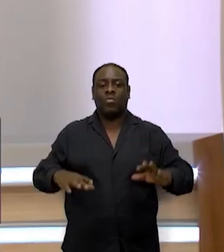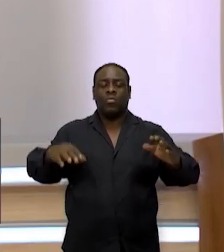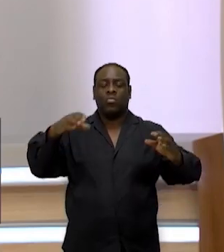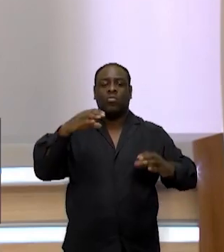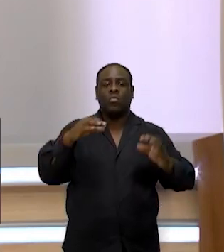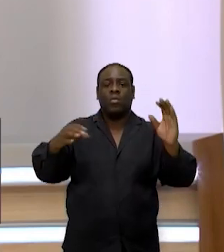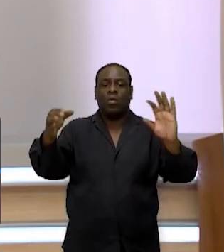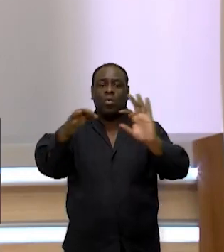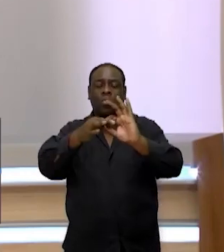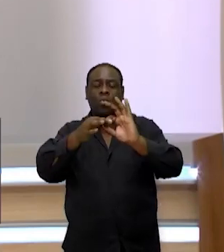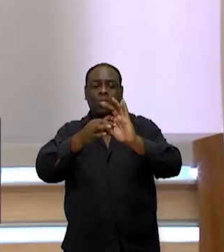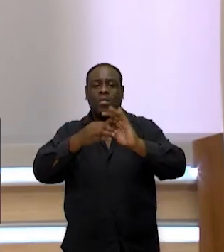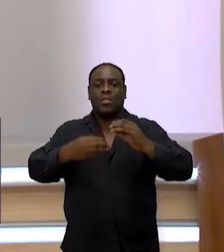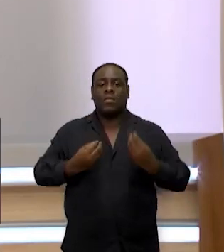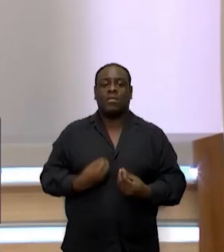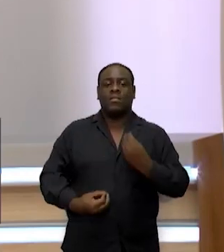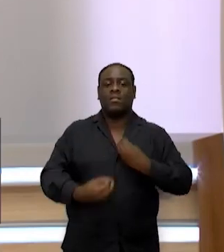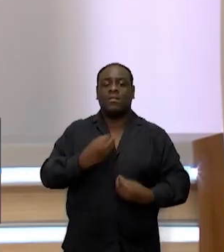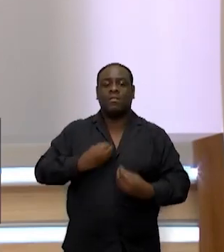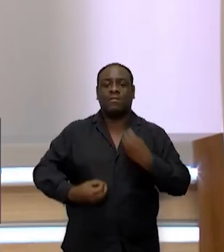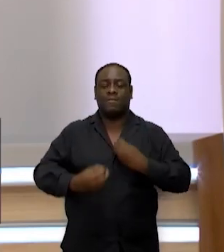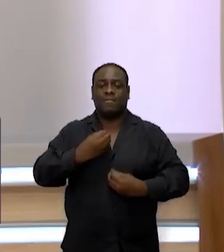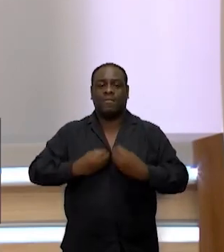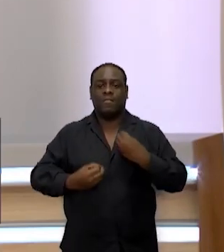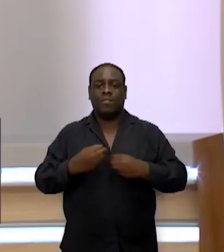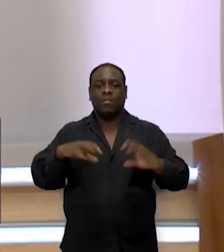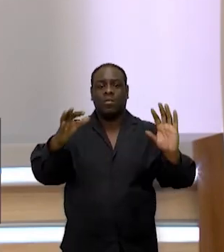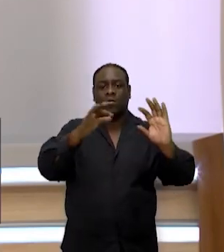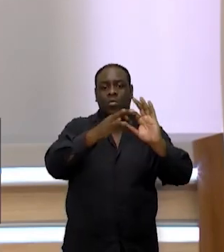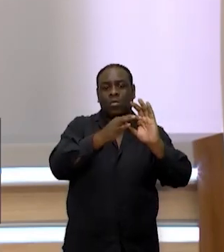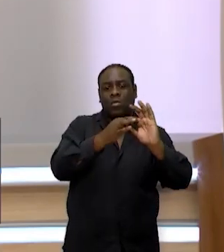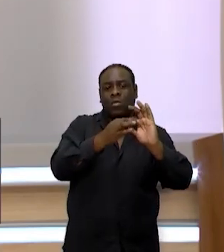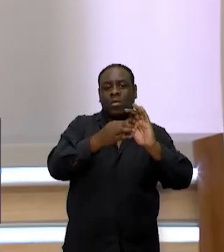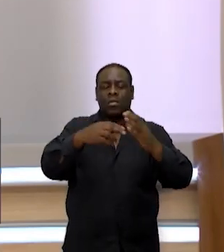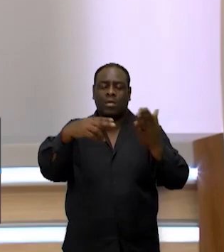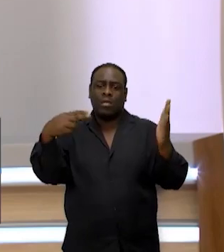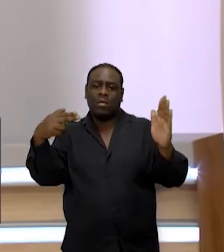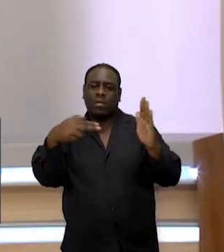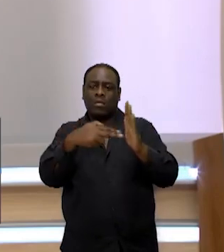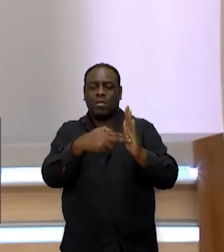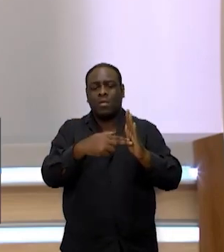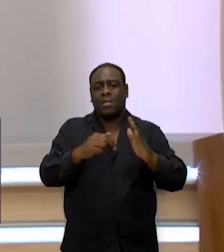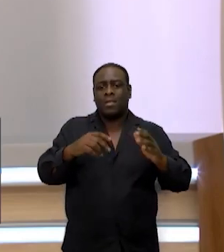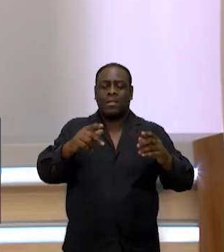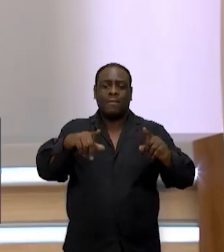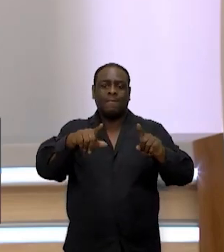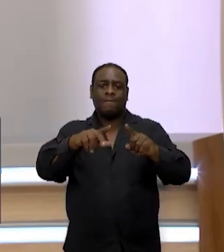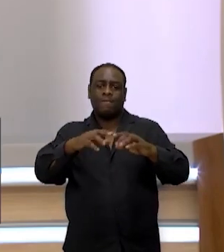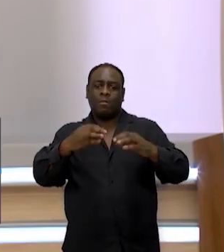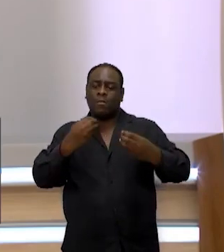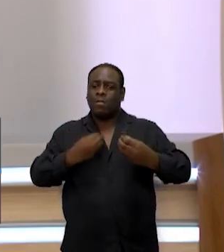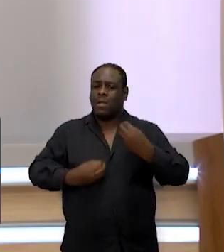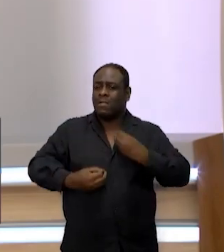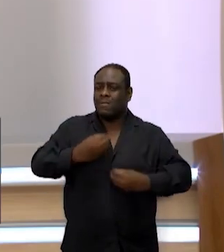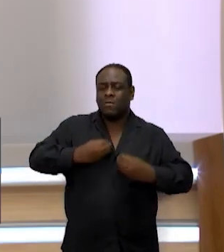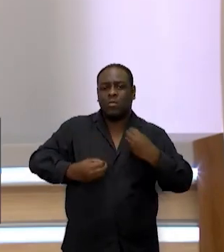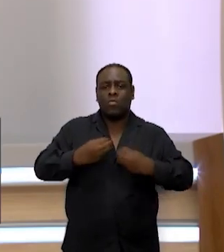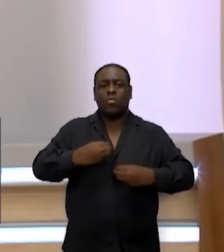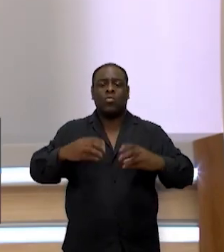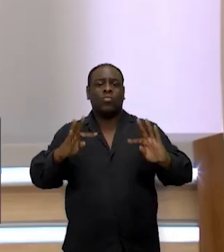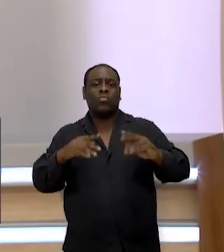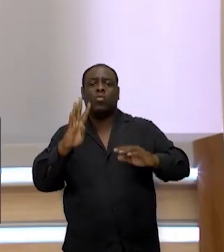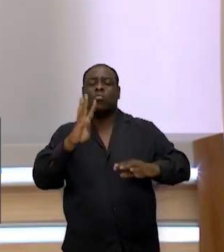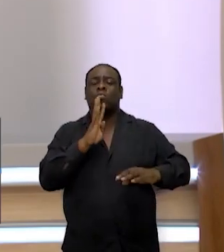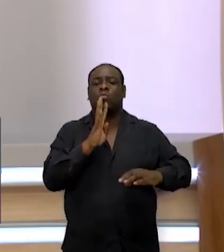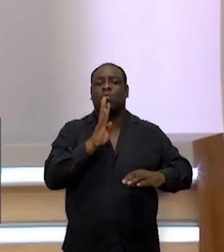e depressão, e eu acredito que conexão lembra alguma coisa, depressão, todo mundo conhece esse assunto, é um assunto